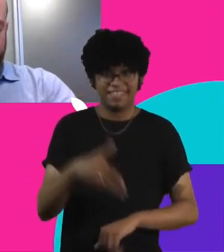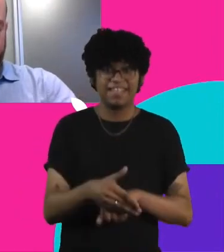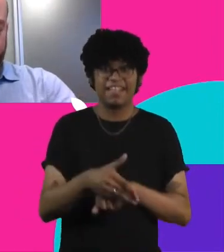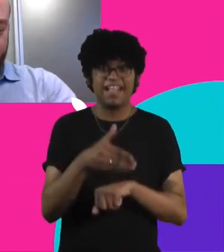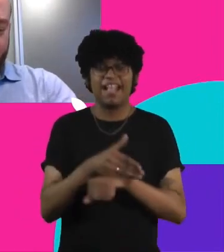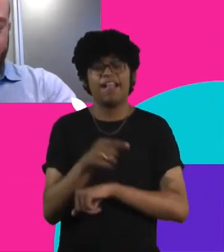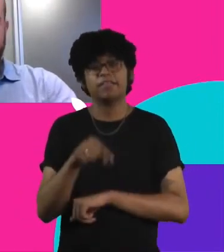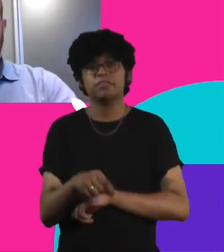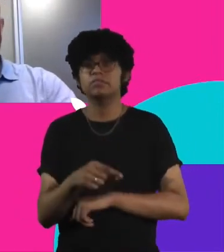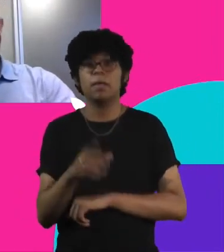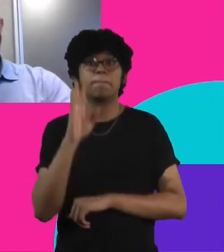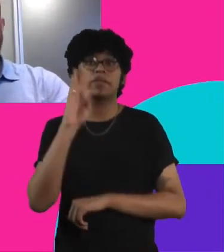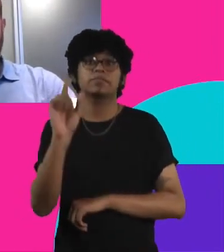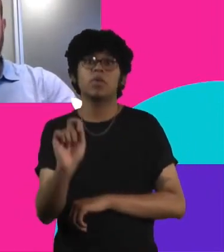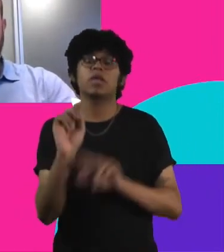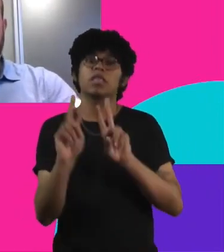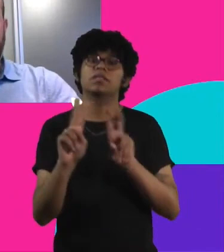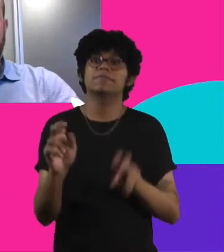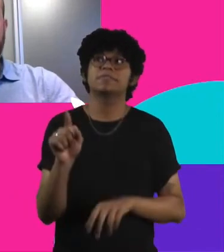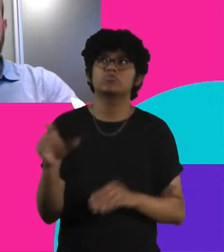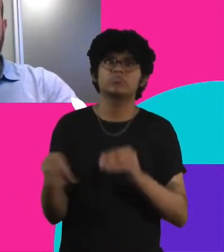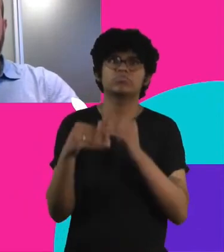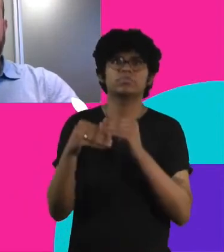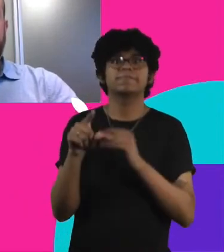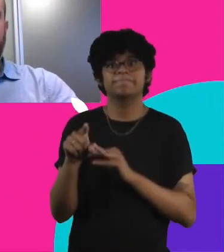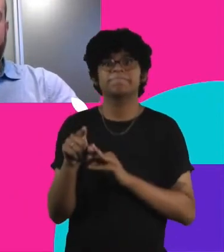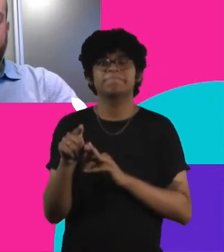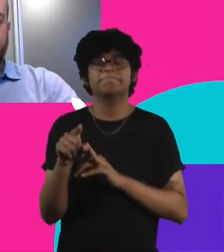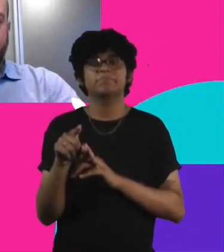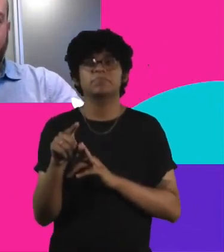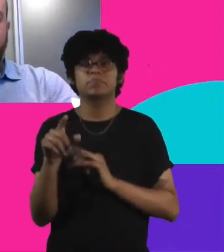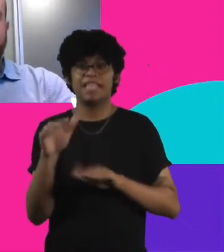queria dar destaque, né? A Luciana comentou sobre a tremenda